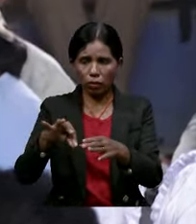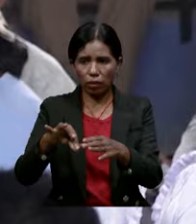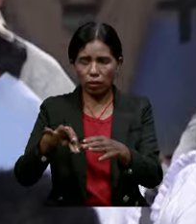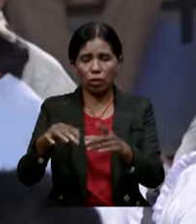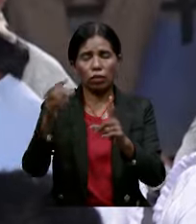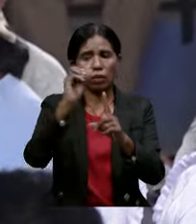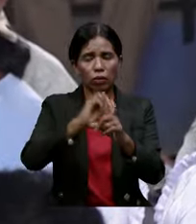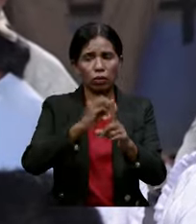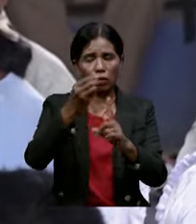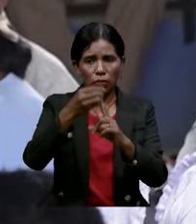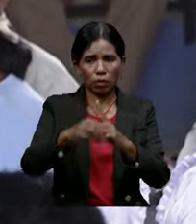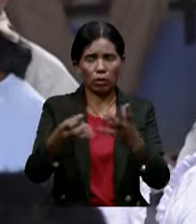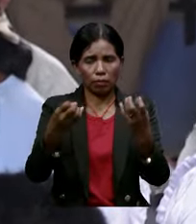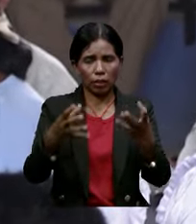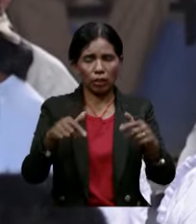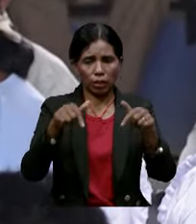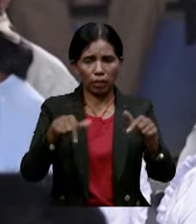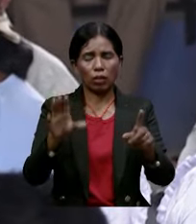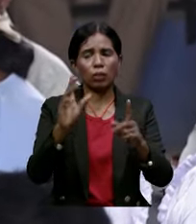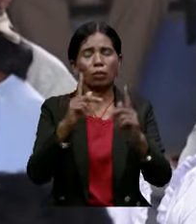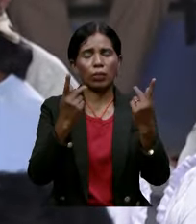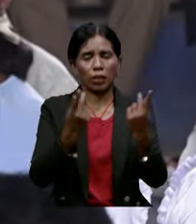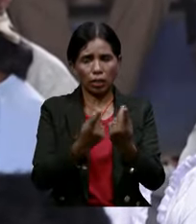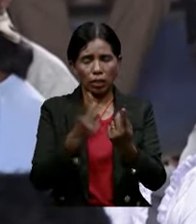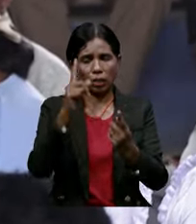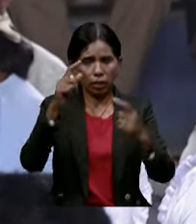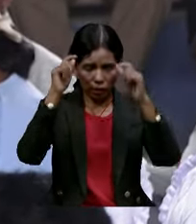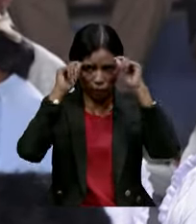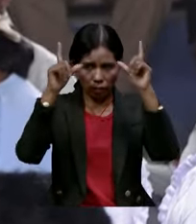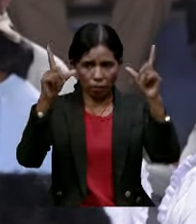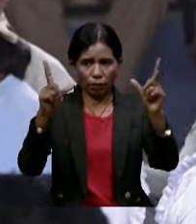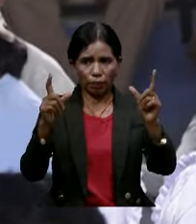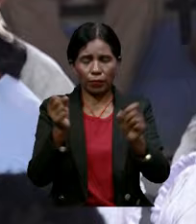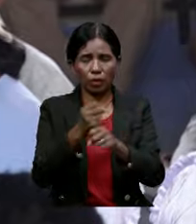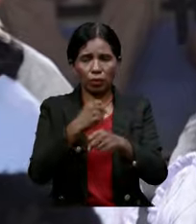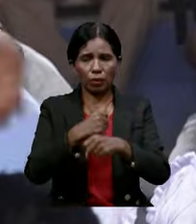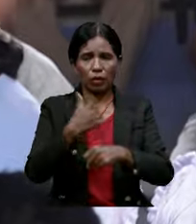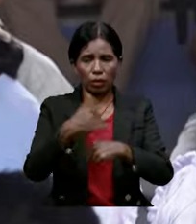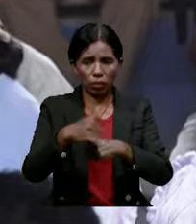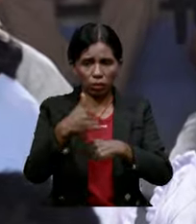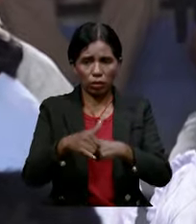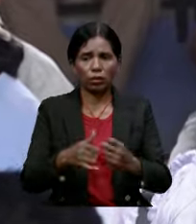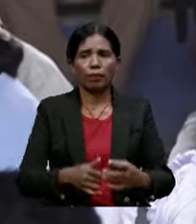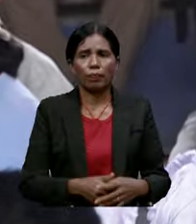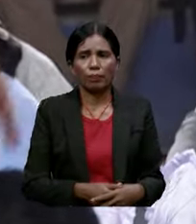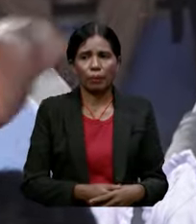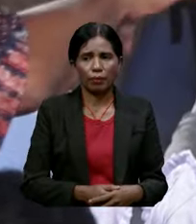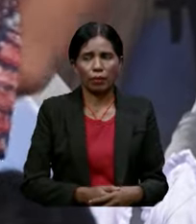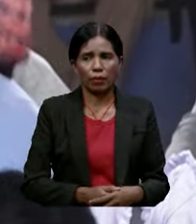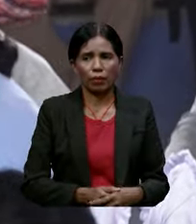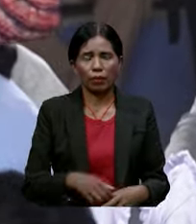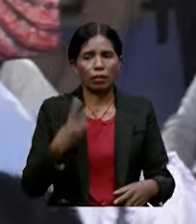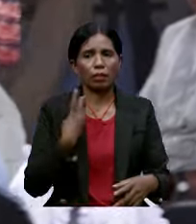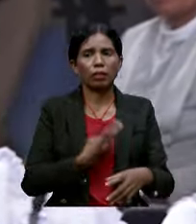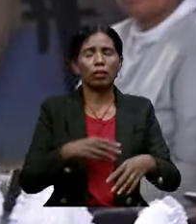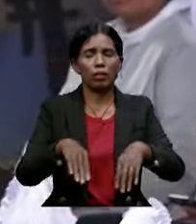para, mas que ia, companhia, timor, tu halo, jus, halo, jus, e te